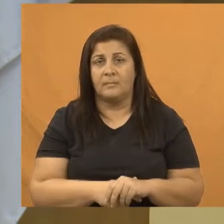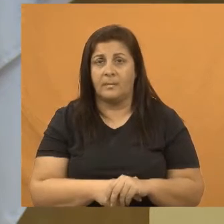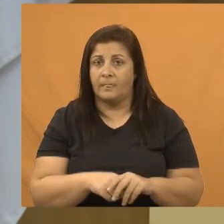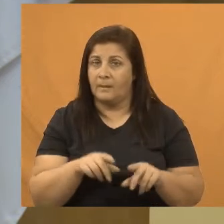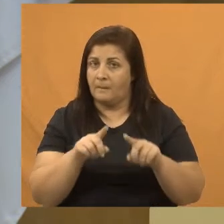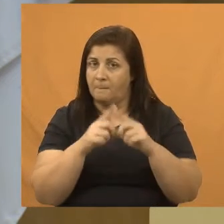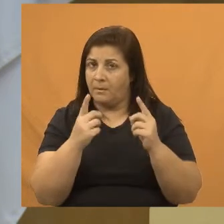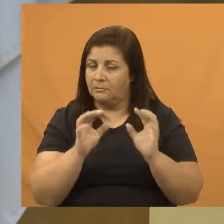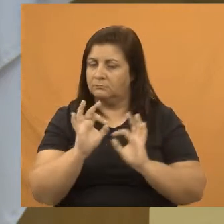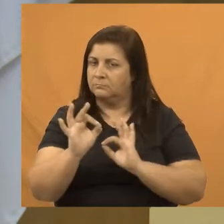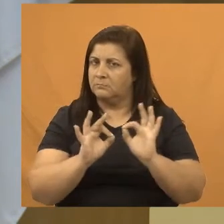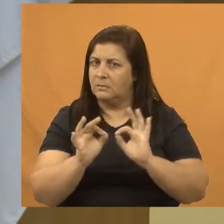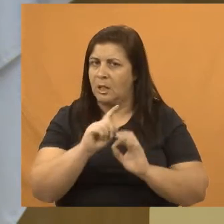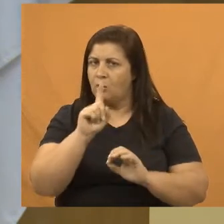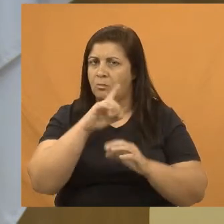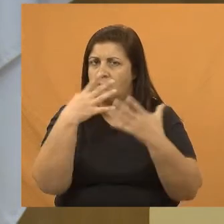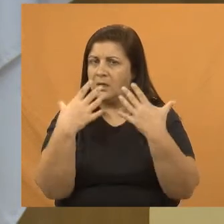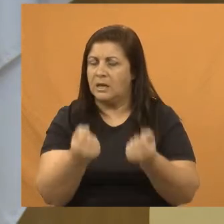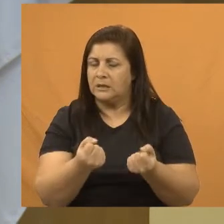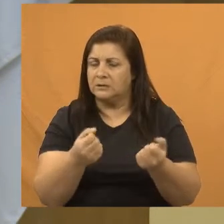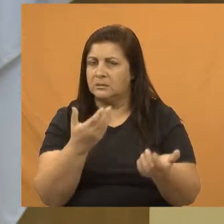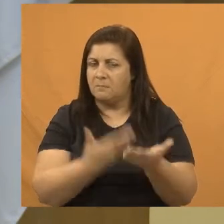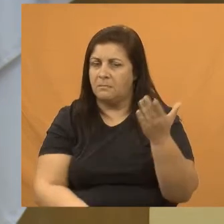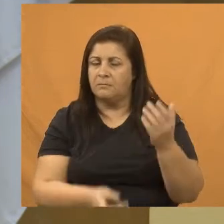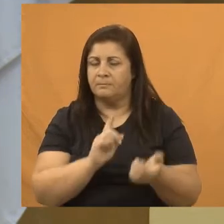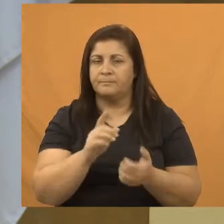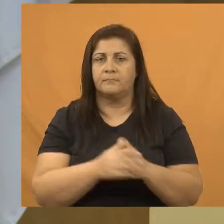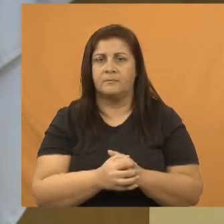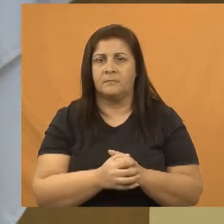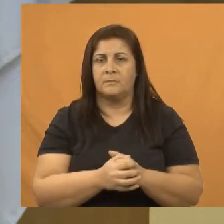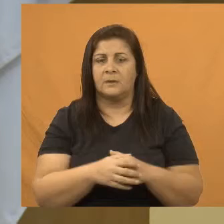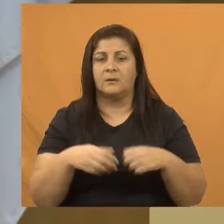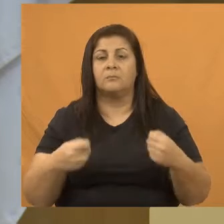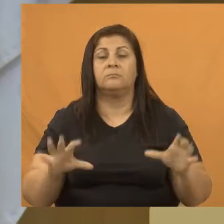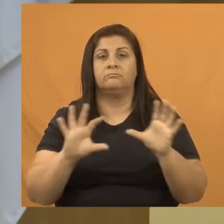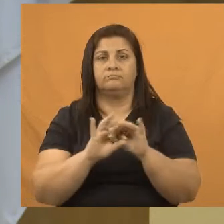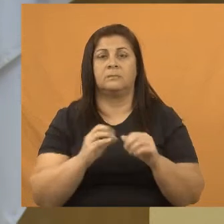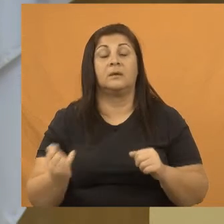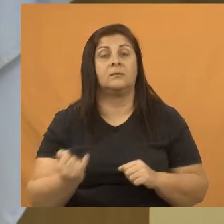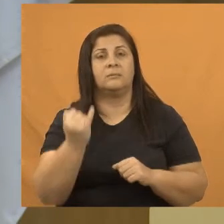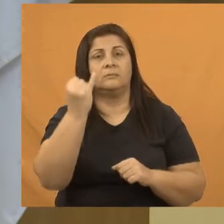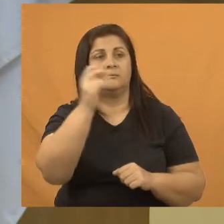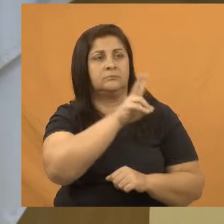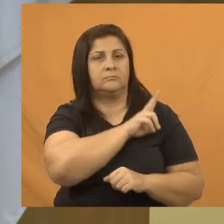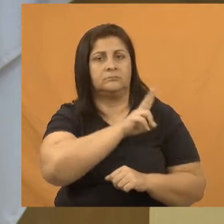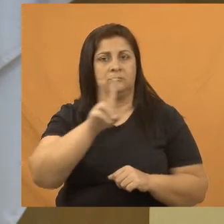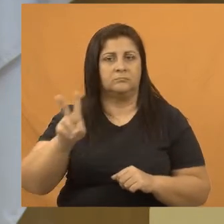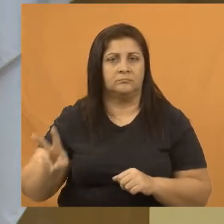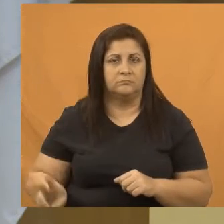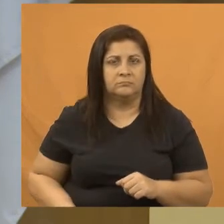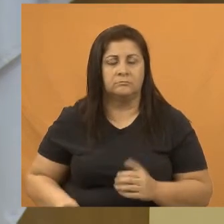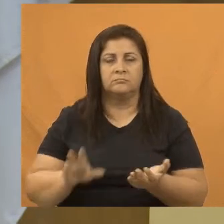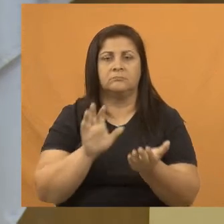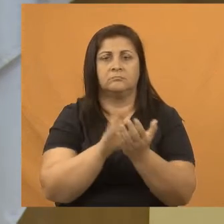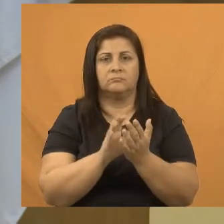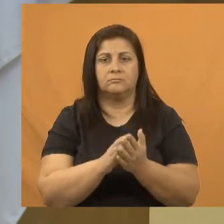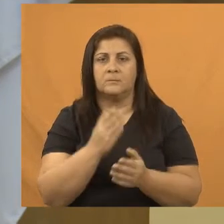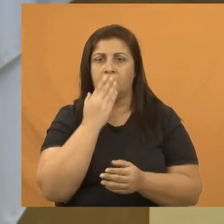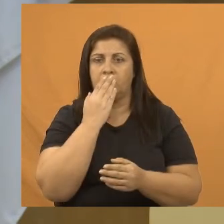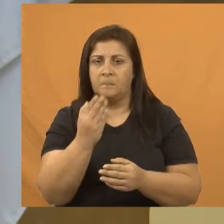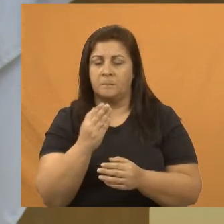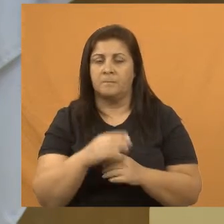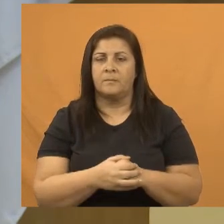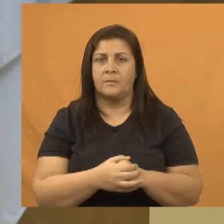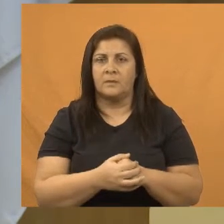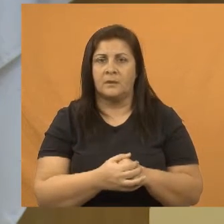Ela está se organizando e vai derrotar essa reforma. Agora é muito importante E os vereadores aqui de Jacareí, eu peço aqui em nome